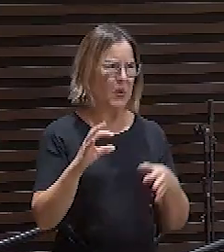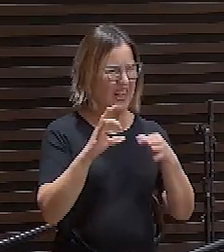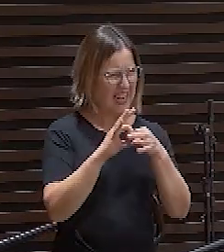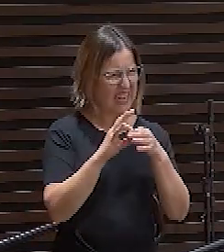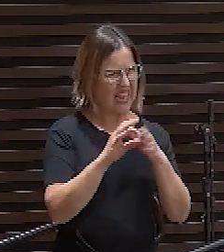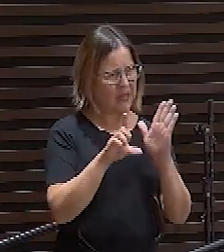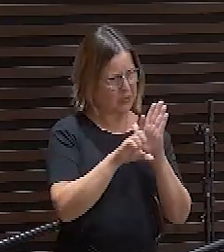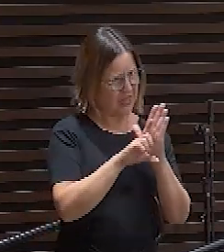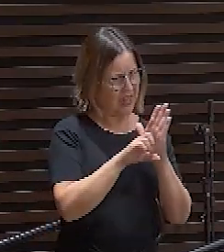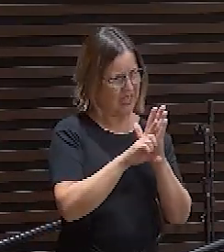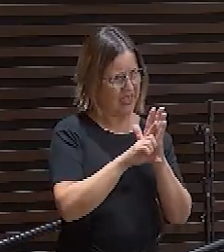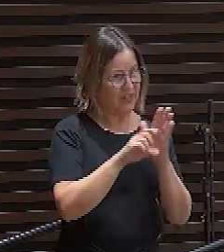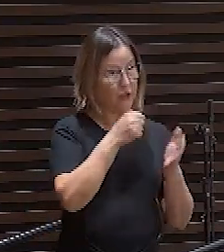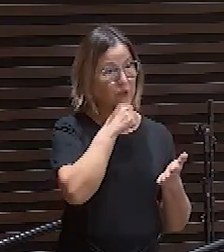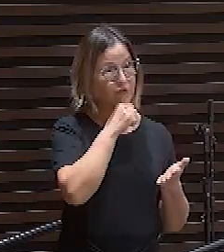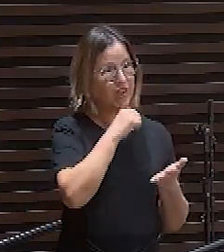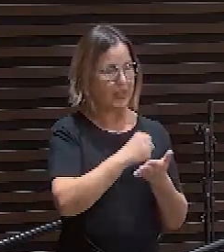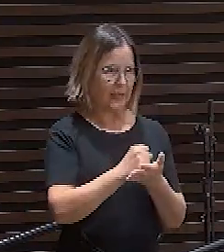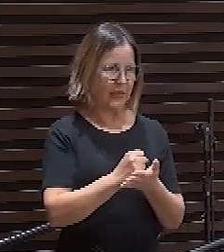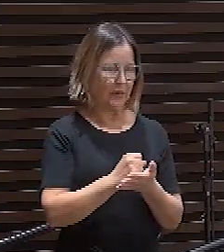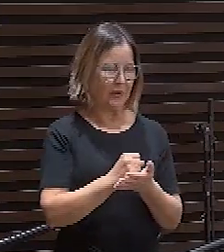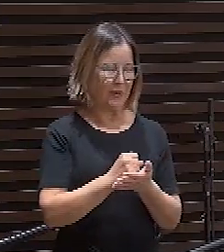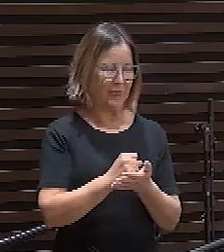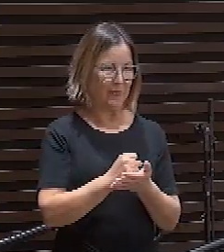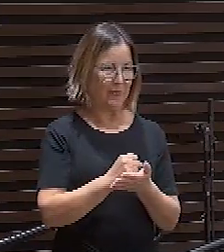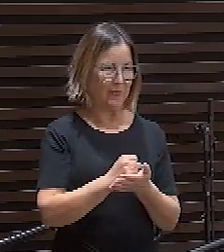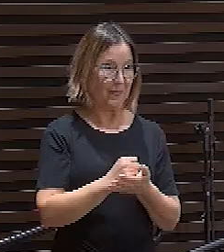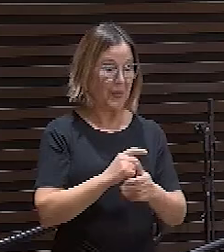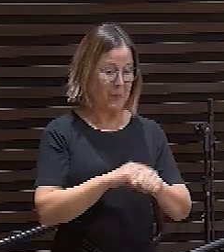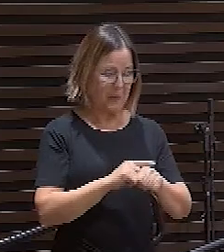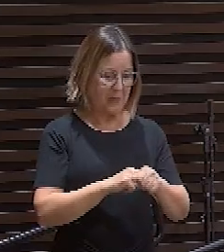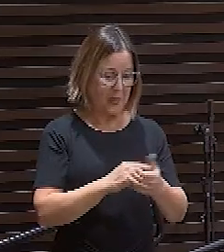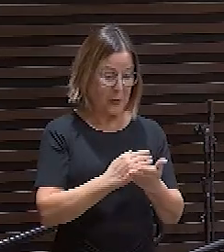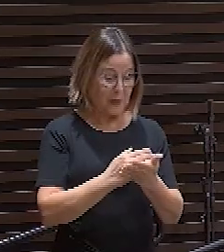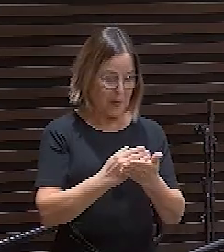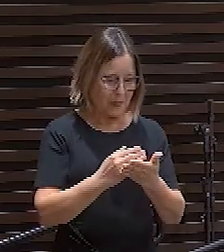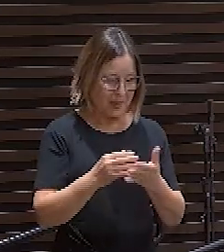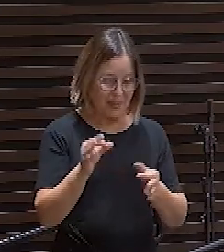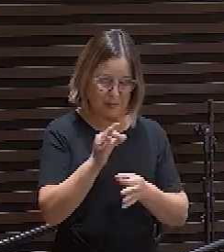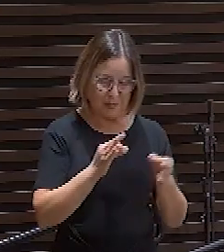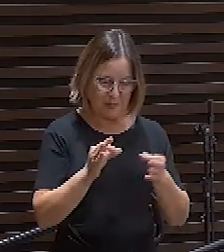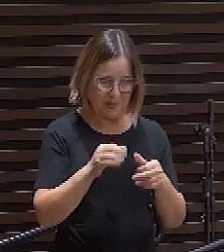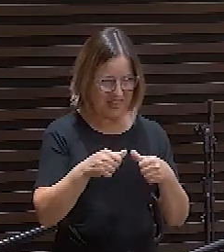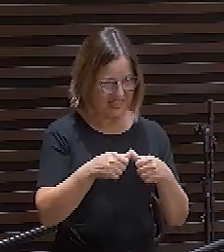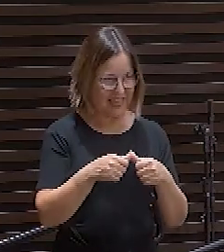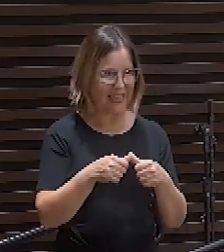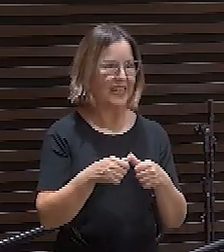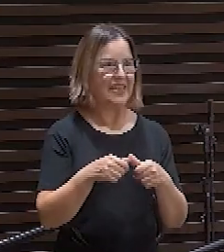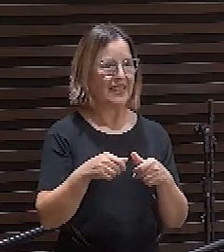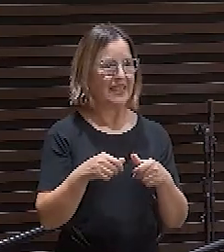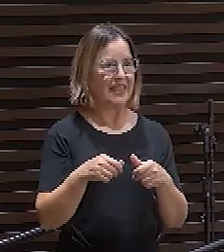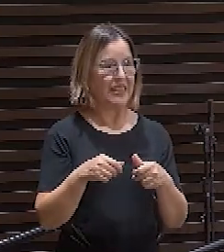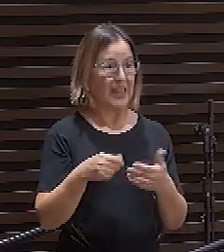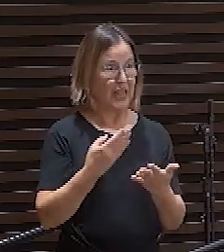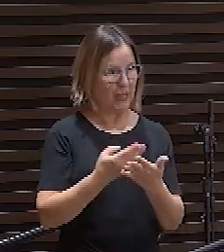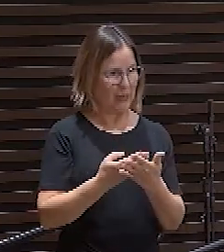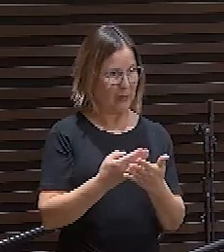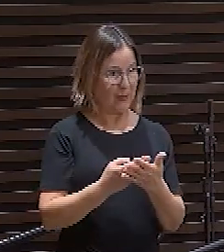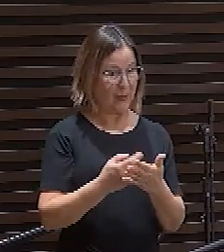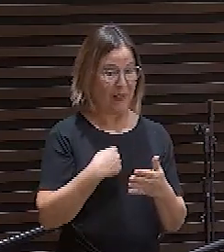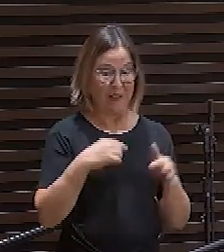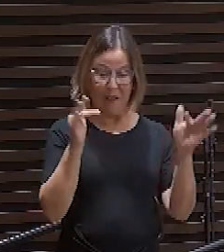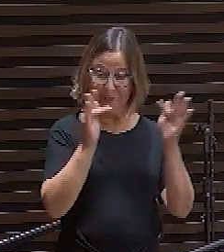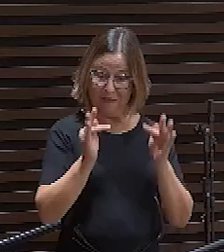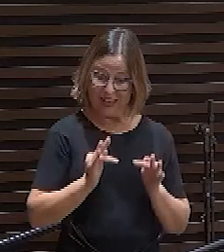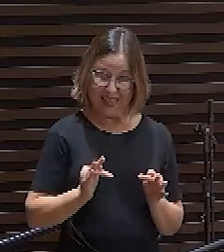fui preparar esse estudo, eu fiquei muito feliz, né? Cada estudo que a gente faz, já falei aqui para vocês, primeiro a gente faz para